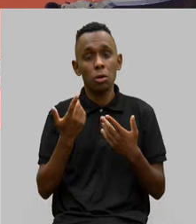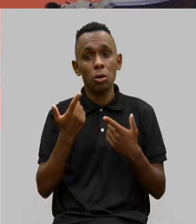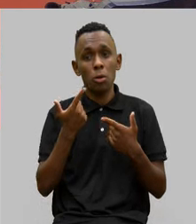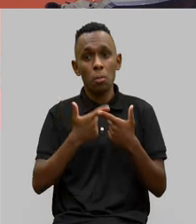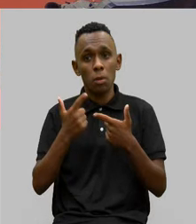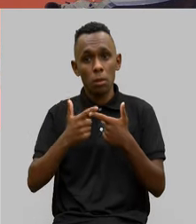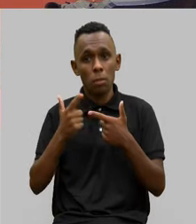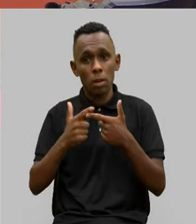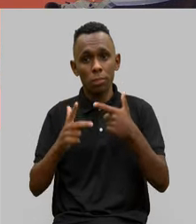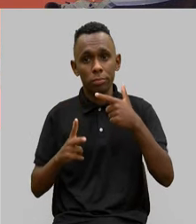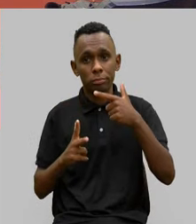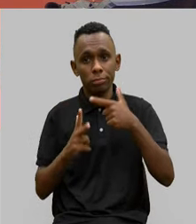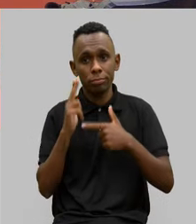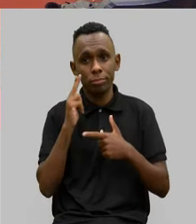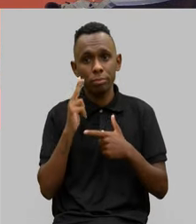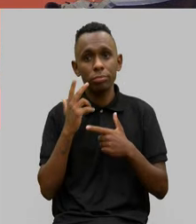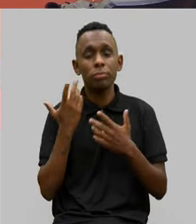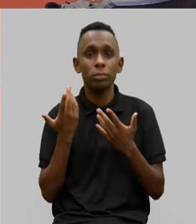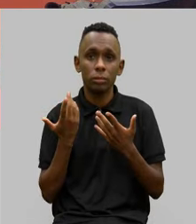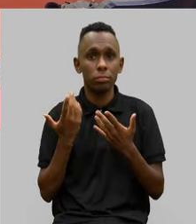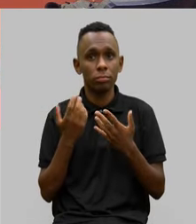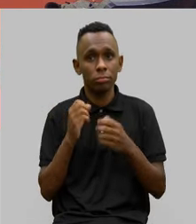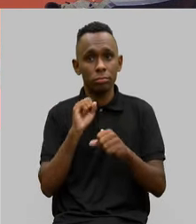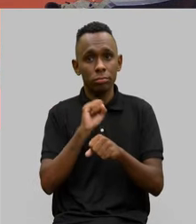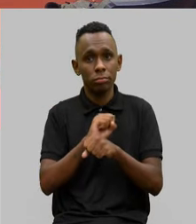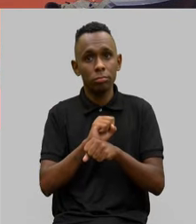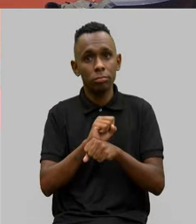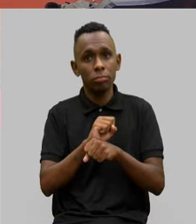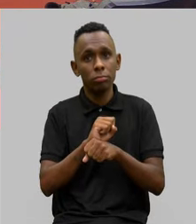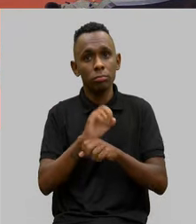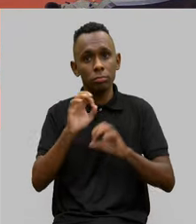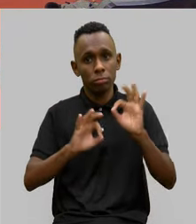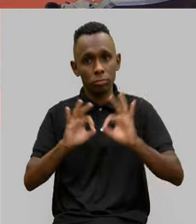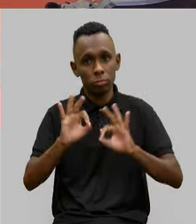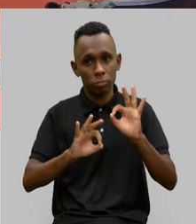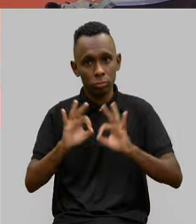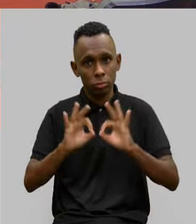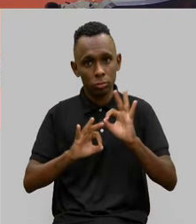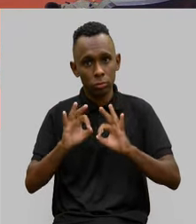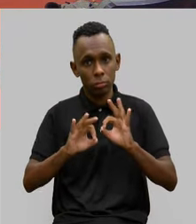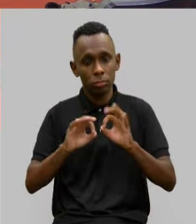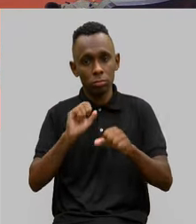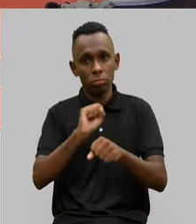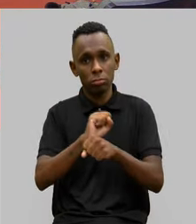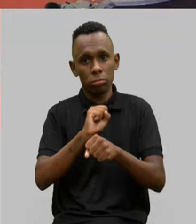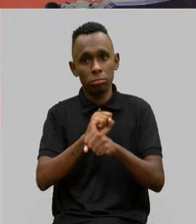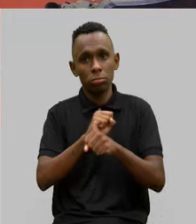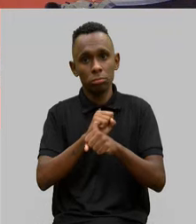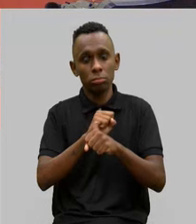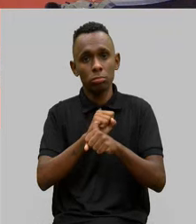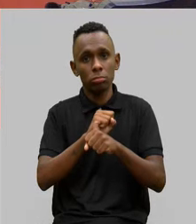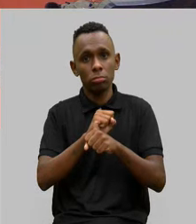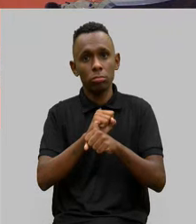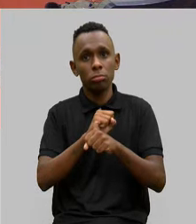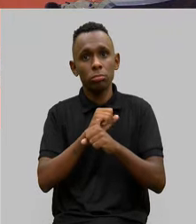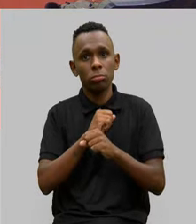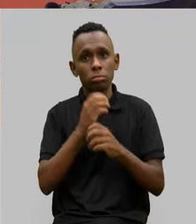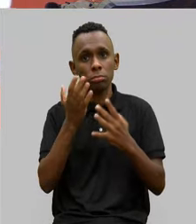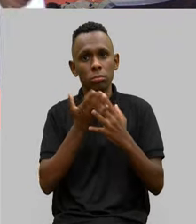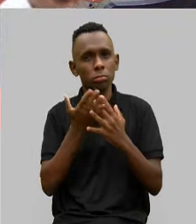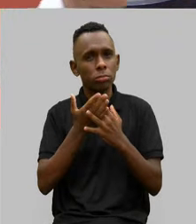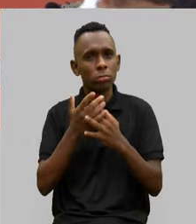problema no sistema eu vou suspender os trabalhos até ser resolvidos os trabalhos estão suspensos Aline você me